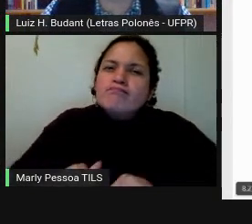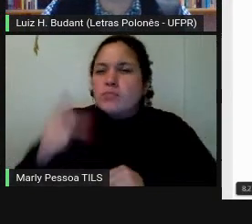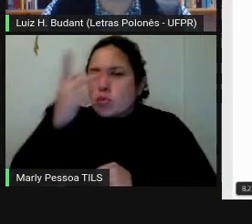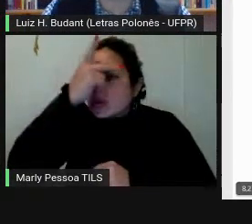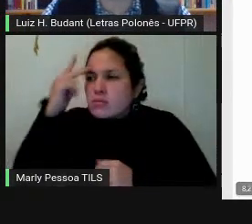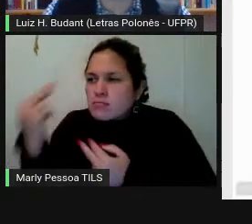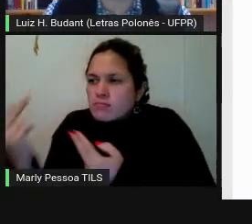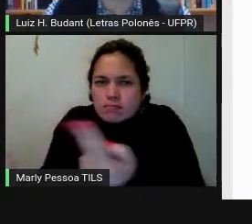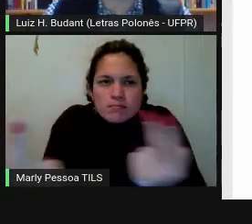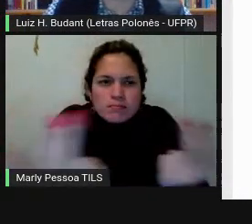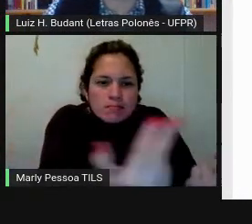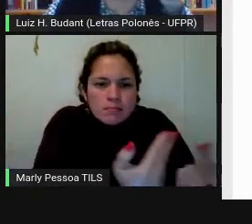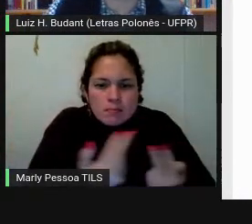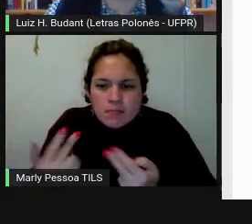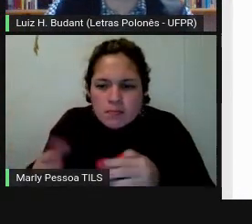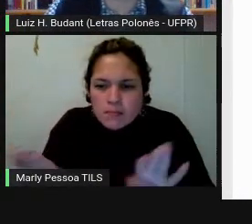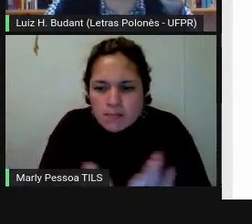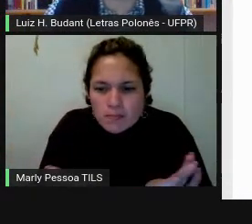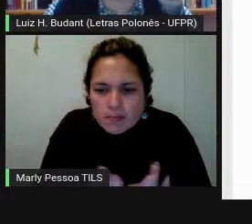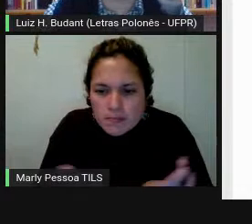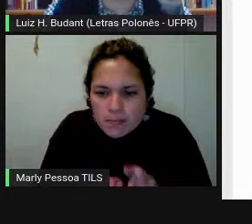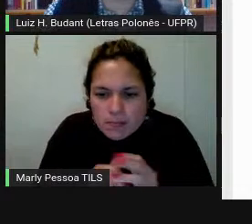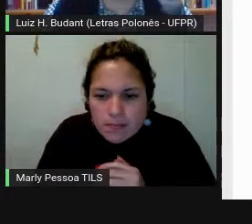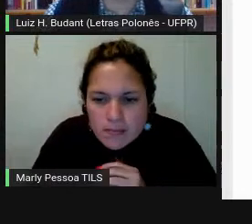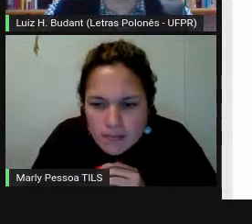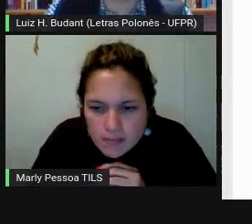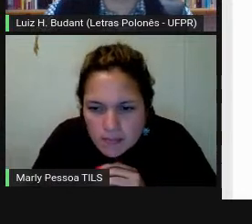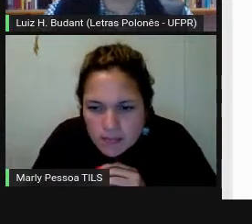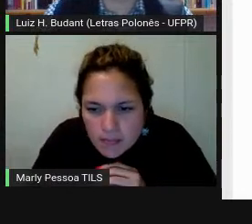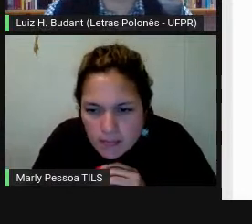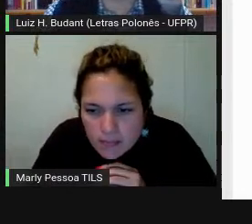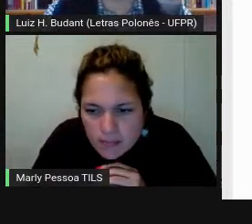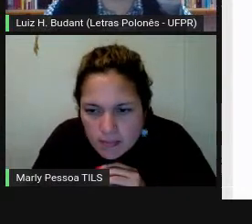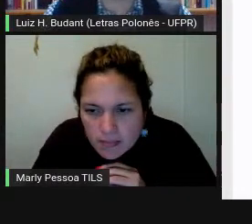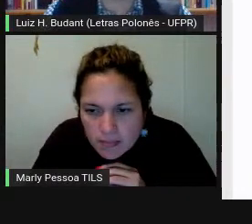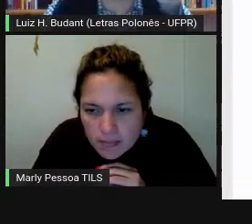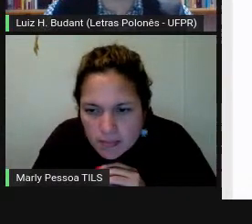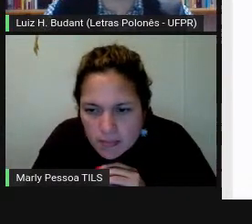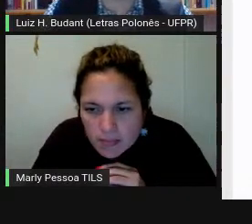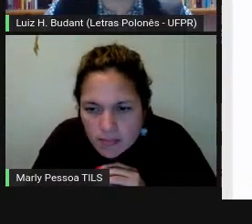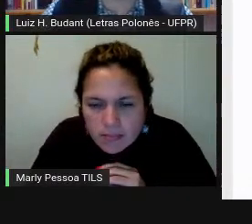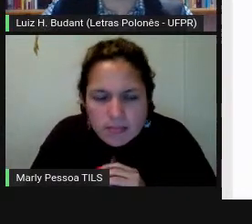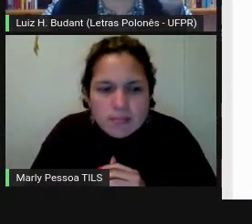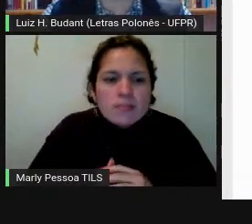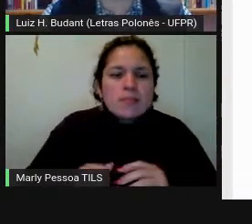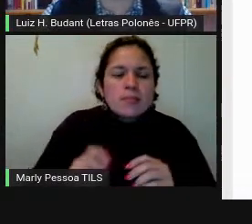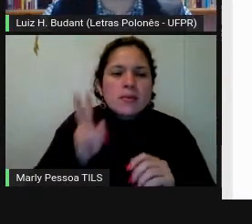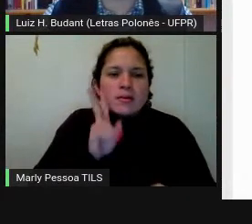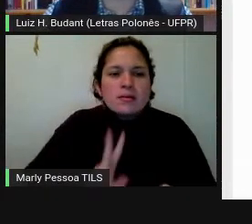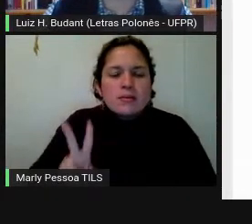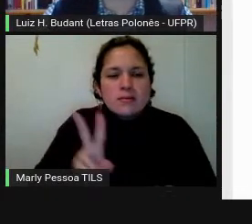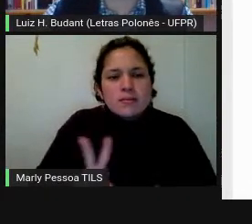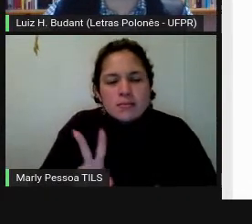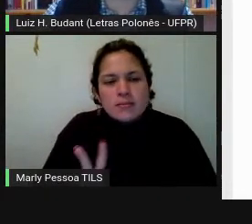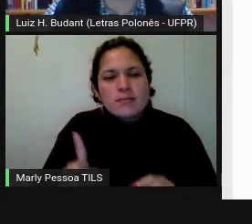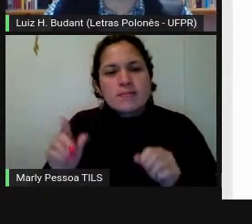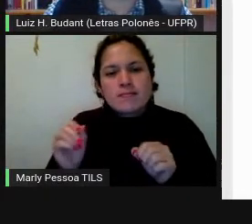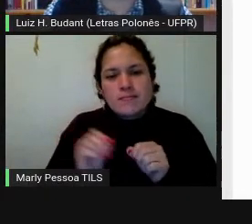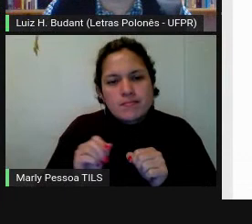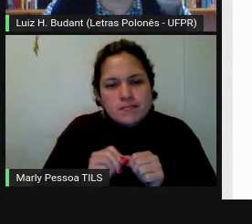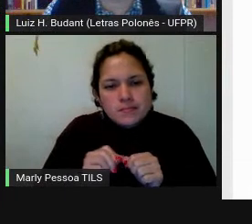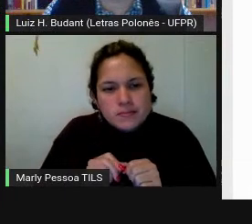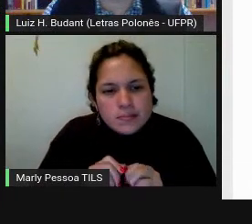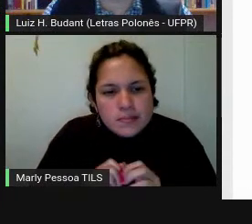Analogicznie imiona takie tworzono dla kobiet, na przykład Dobra plus Sława, Dobrosława, niech ona ma